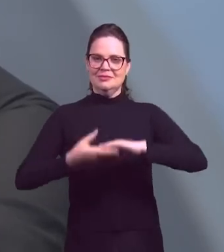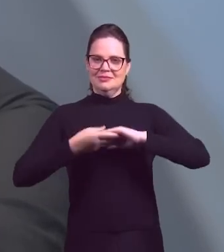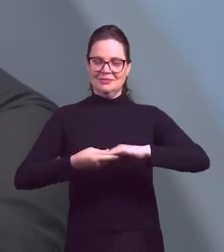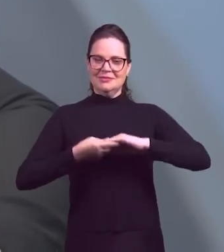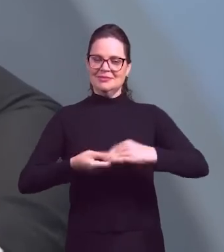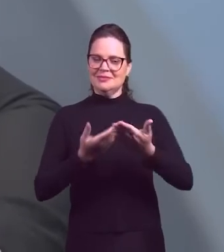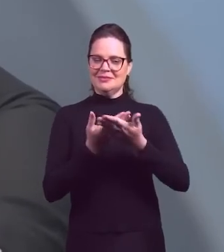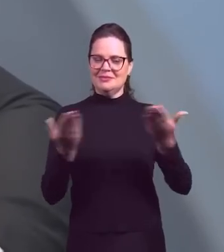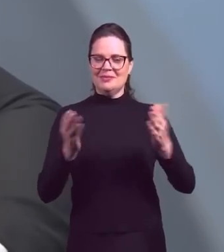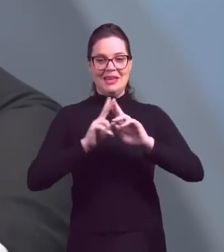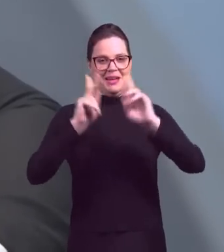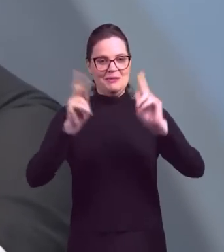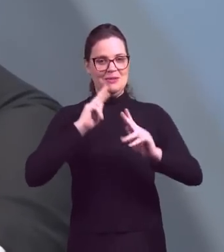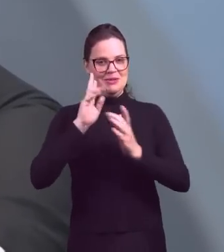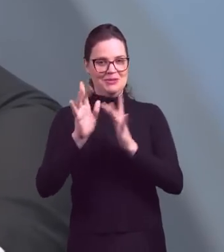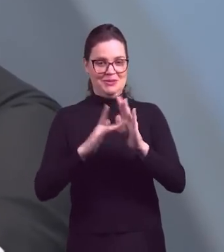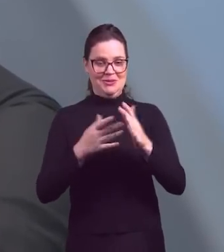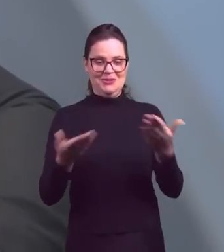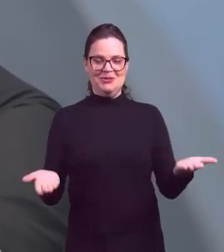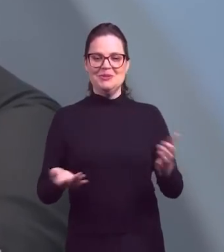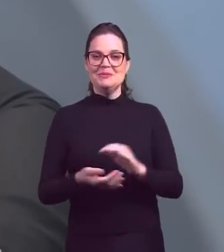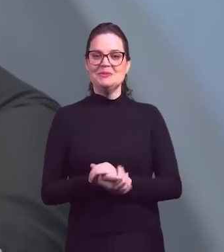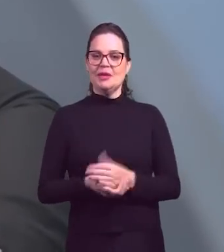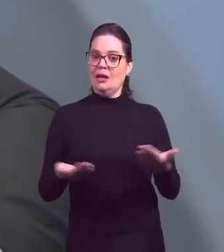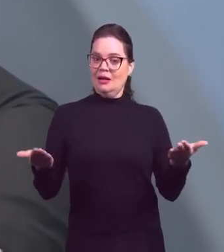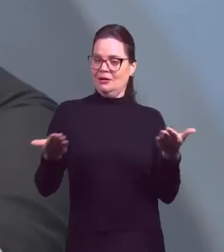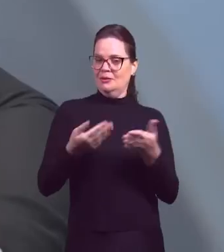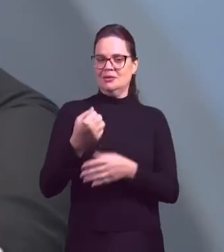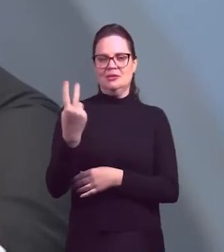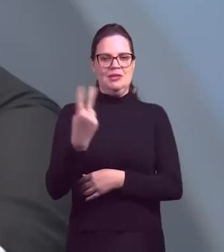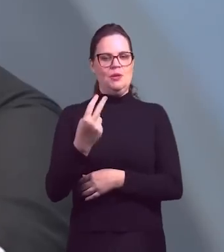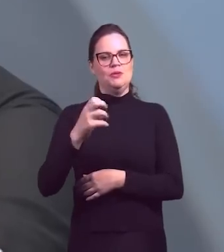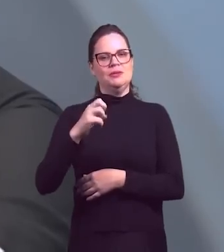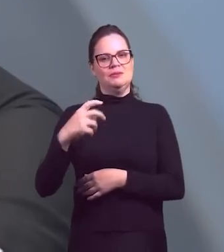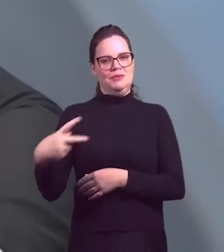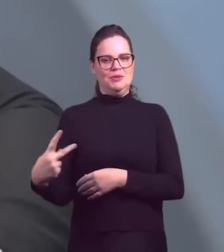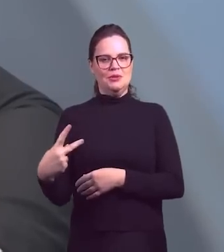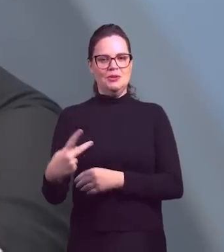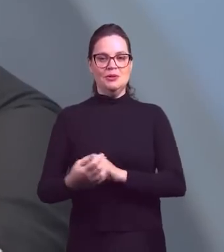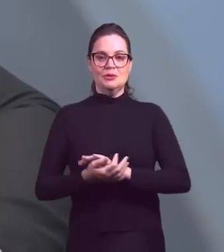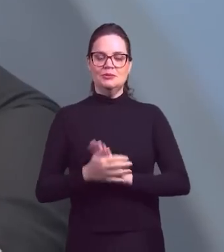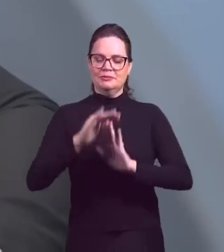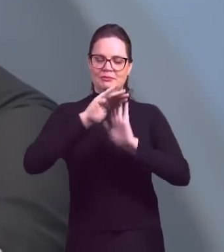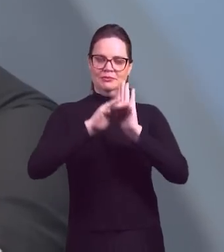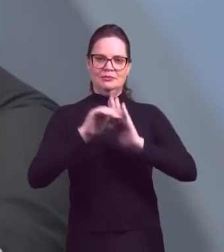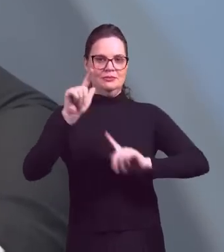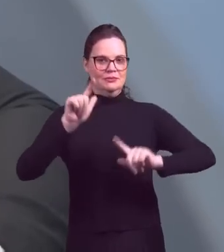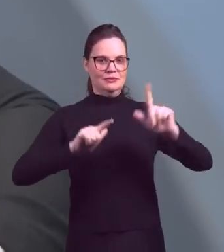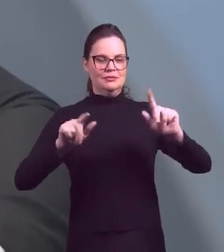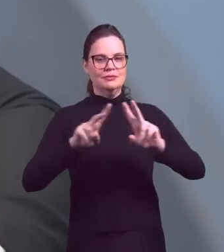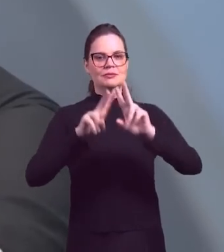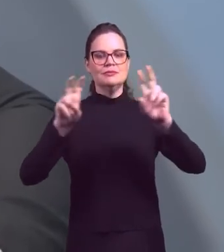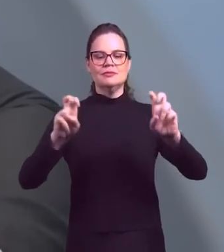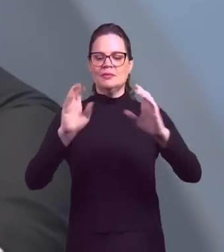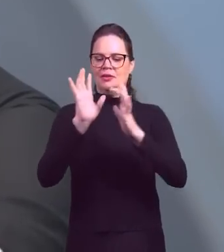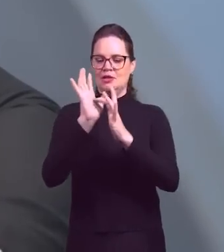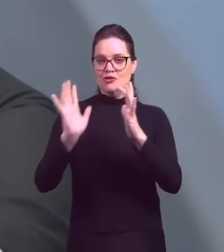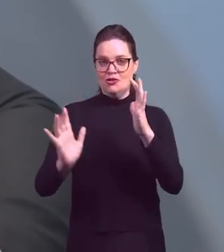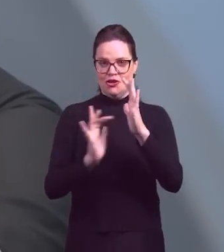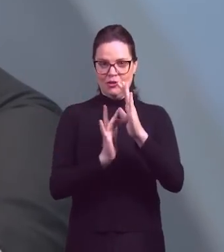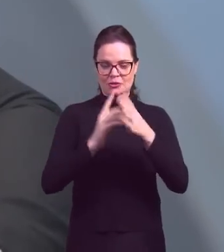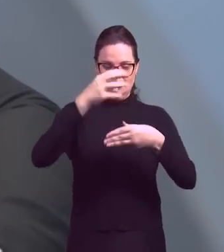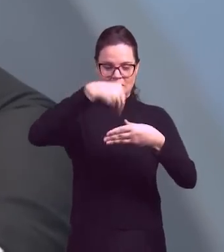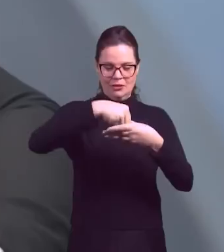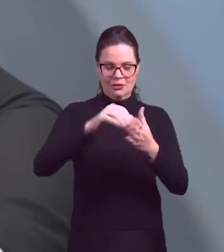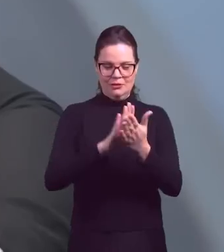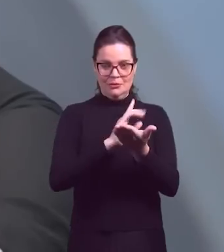Irmãos, a paz do Senhor. Estamos de volta com o nosso segundo episódio do programa Jesus